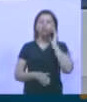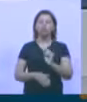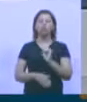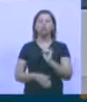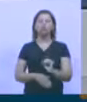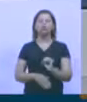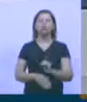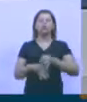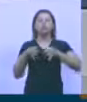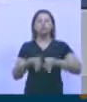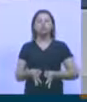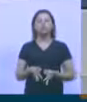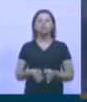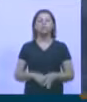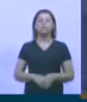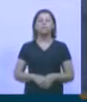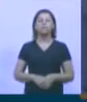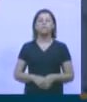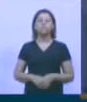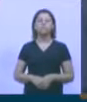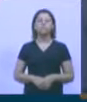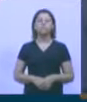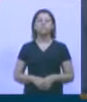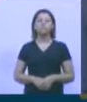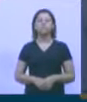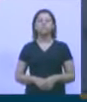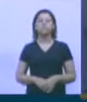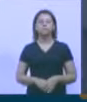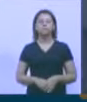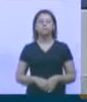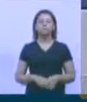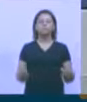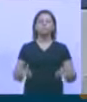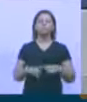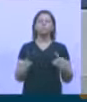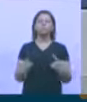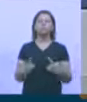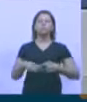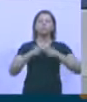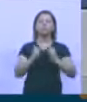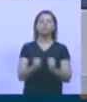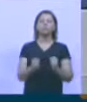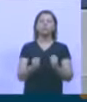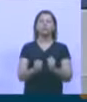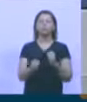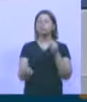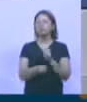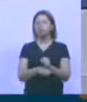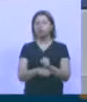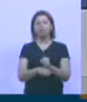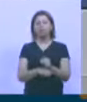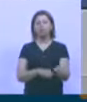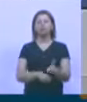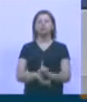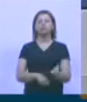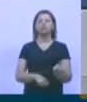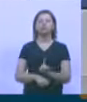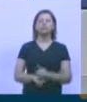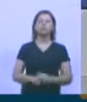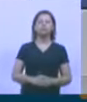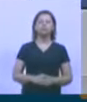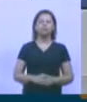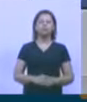diagnóstico correto. But we cannot stop at the symptoms. Mas não podemos parar nos sintomas. A doctor will not just